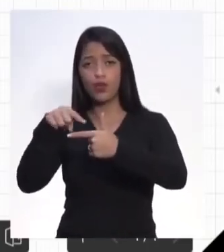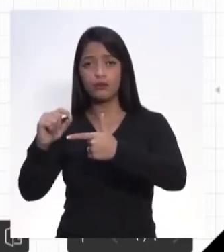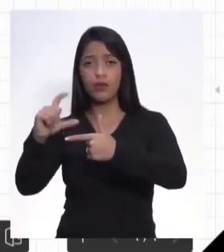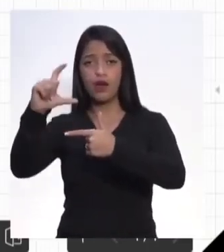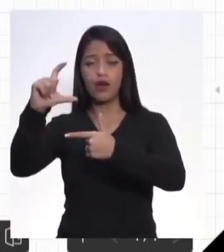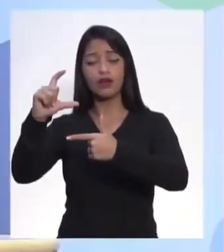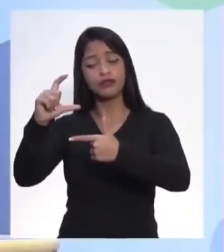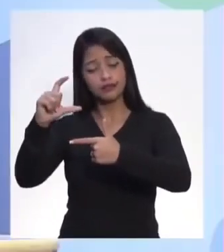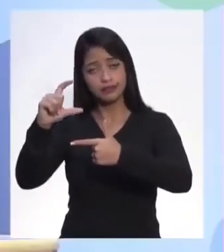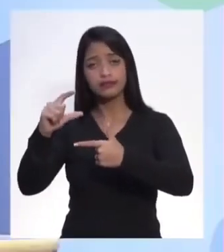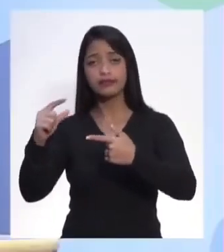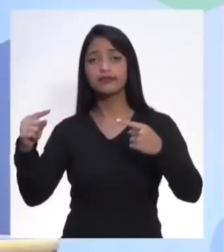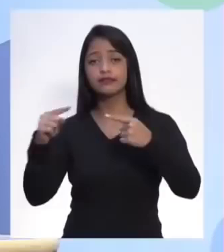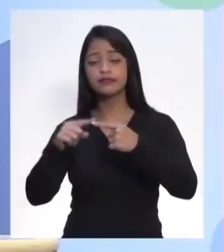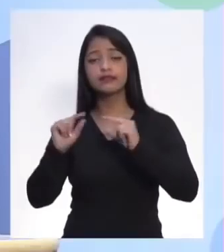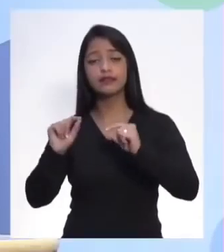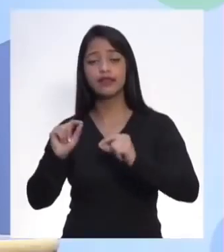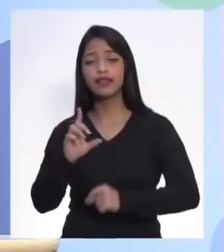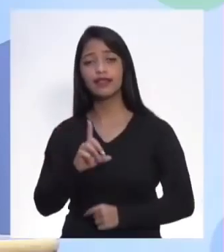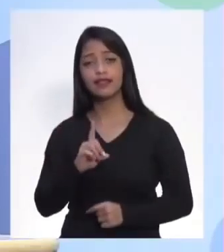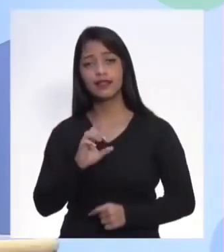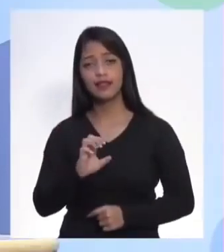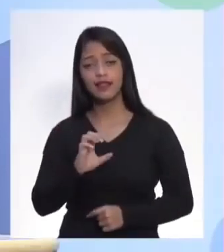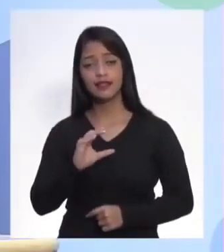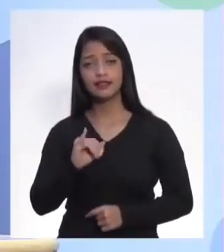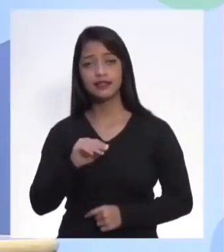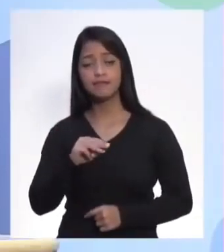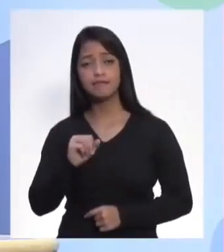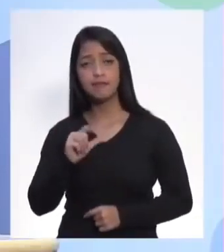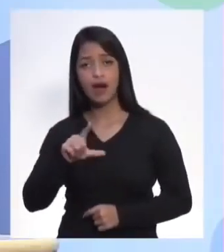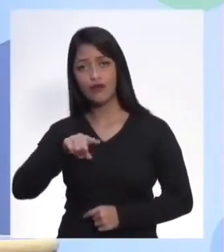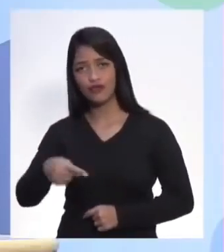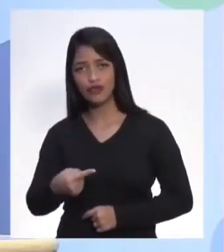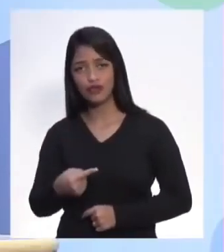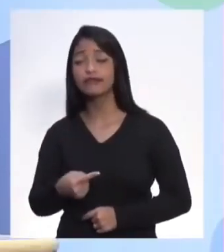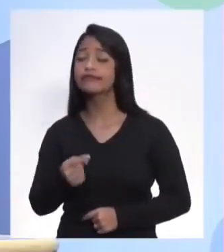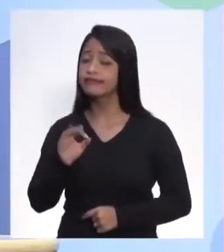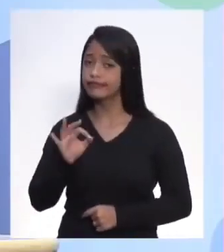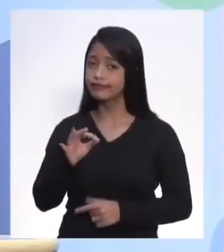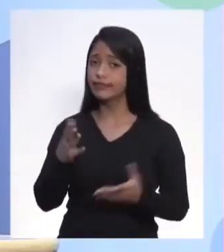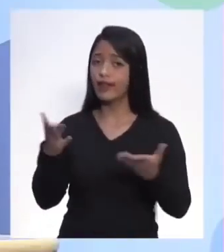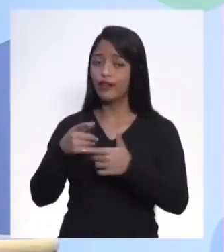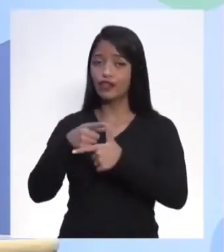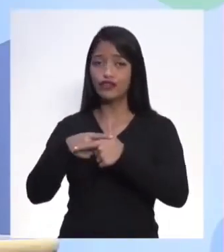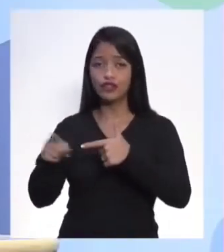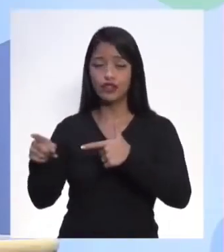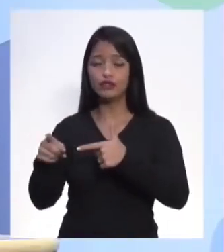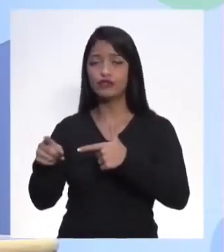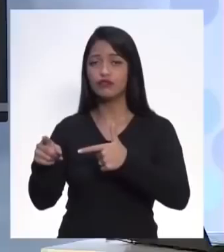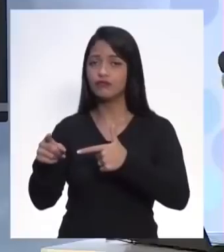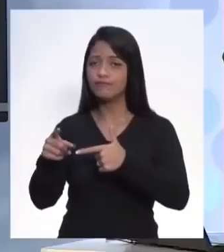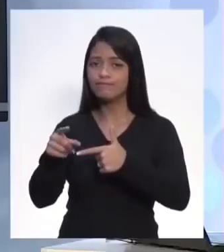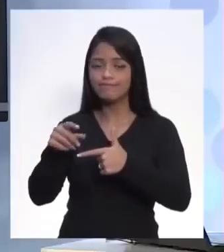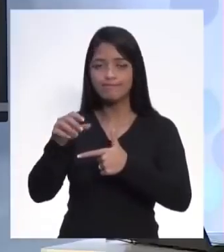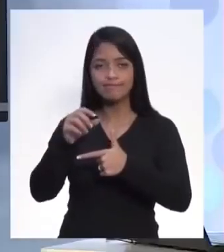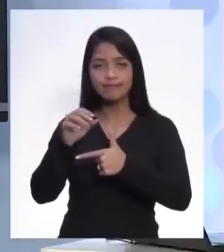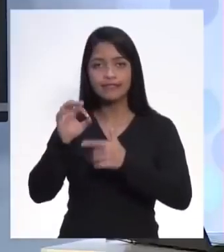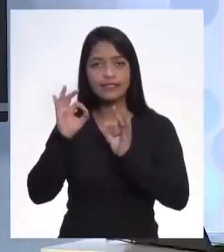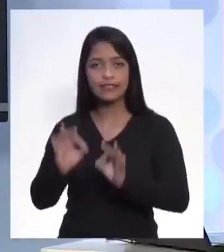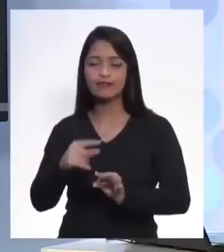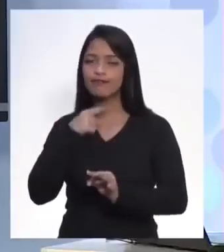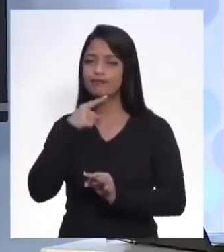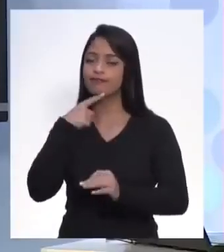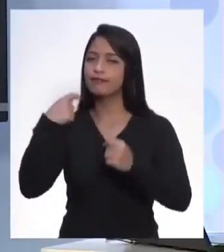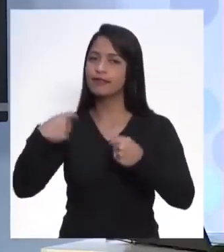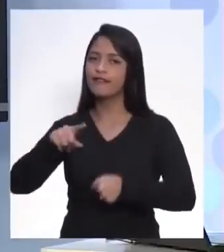não é isso, Alessandra? Isso. Nesse caso, a divisão não dará inteira. Exatamente. Correto? Tá? Então, aqui o que